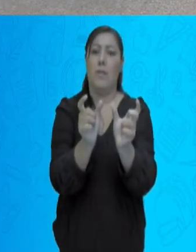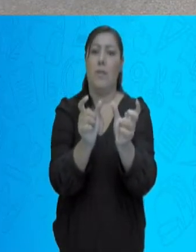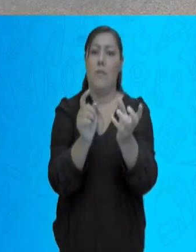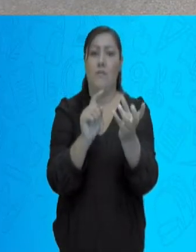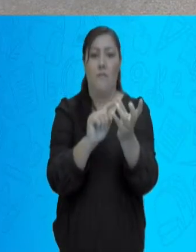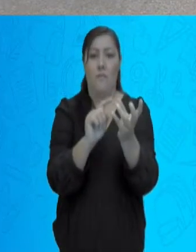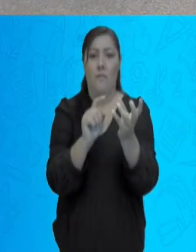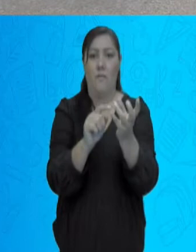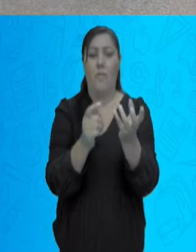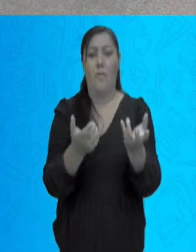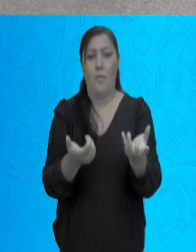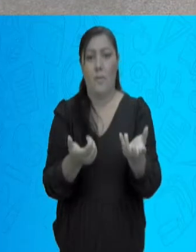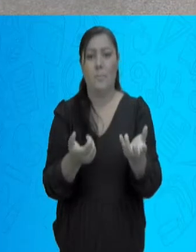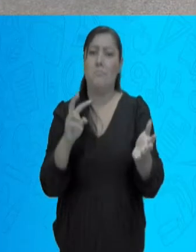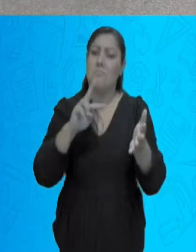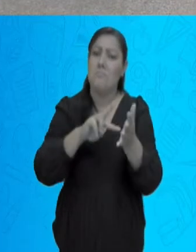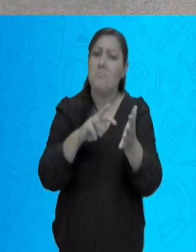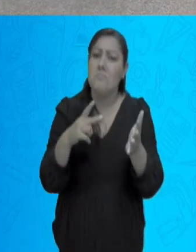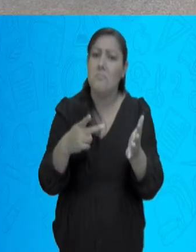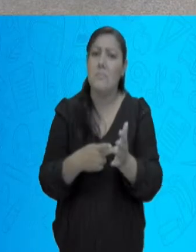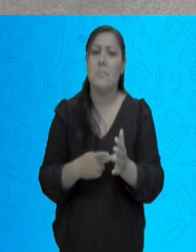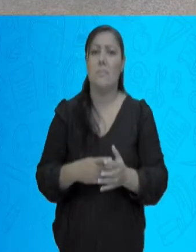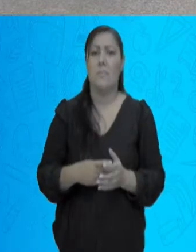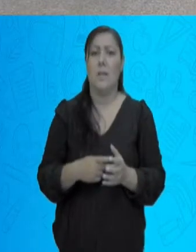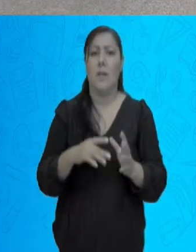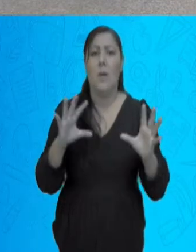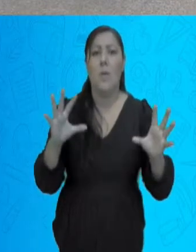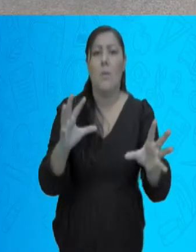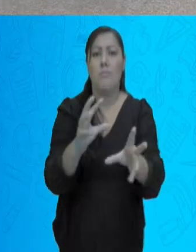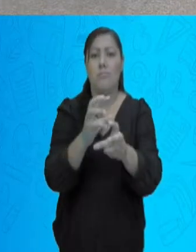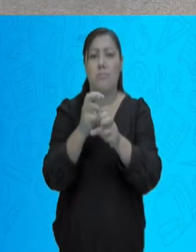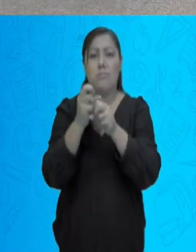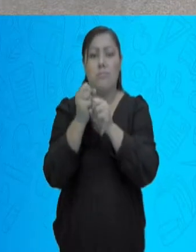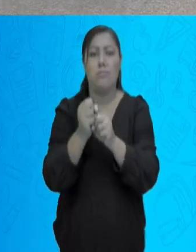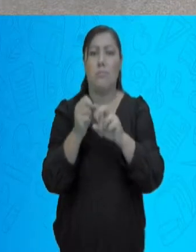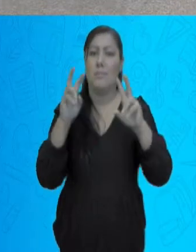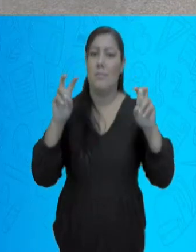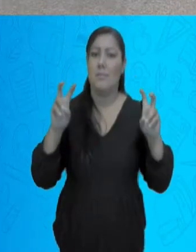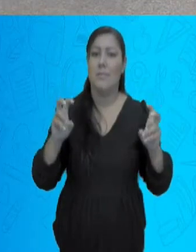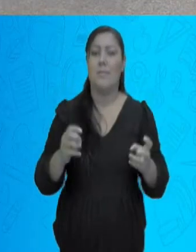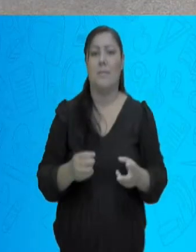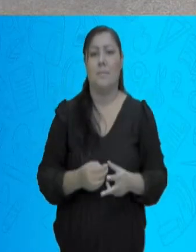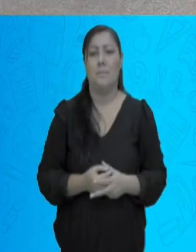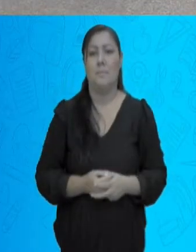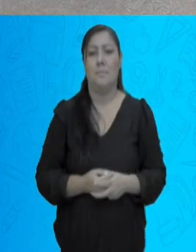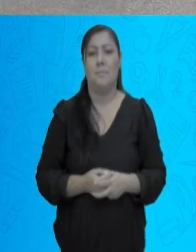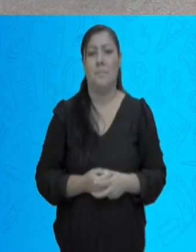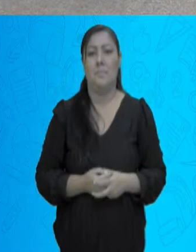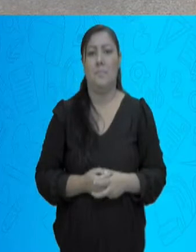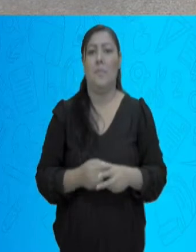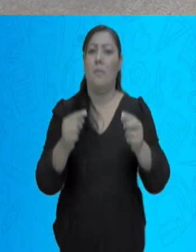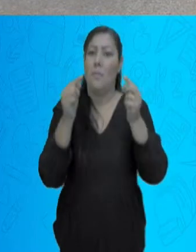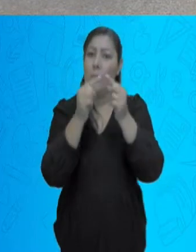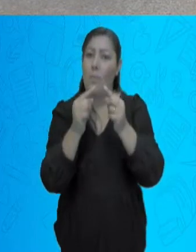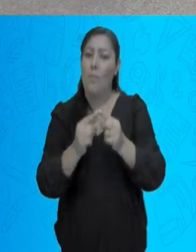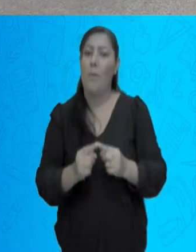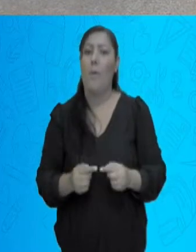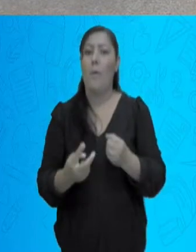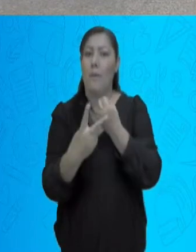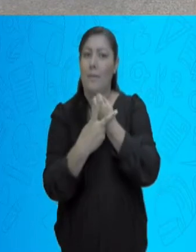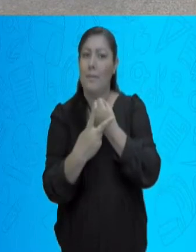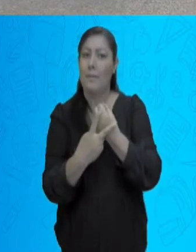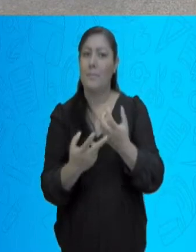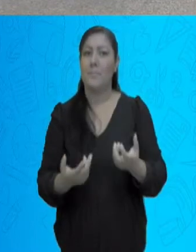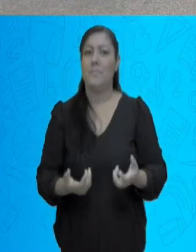o significado, constrói o tema e faz a conjugação do verbo.